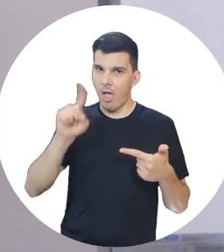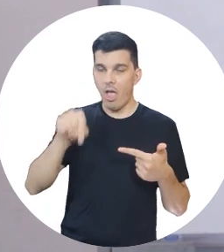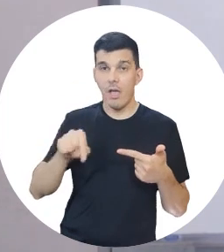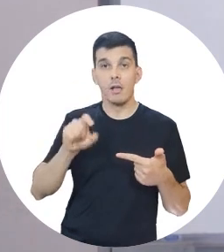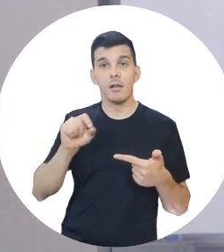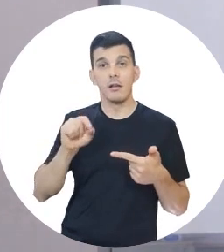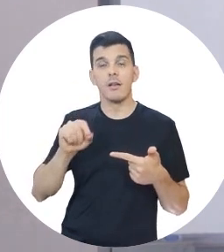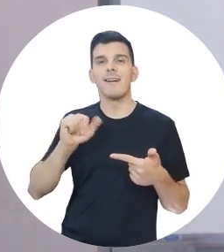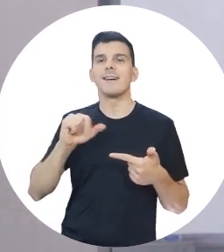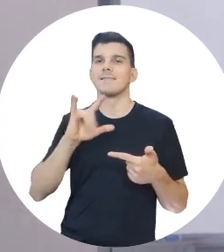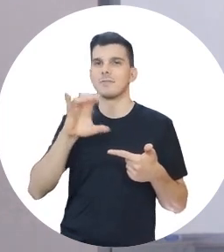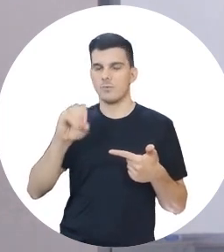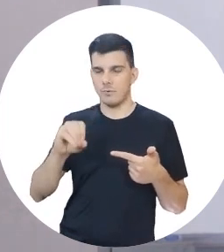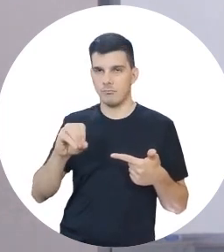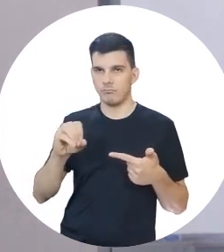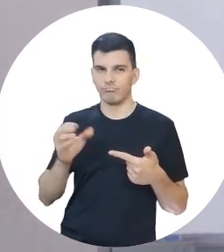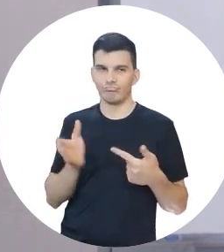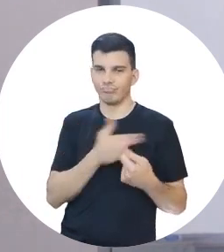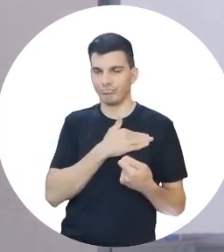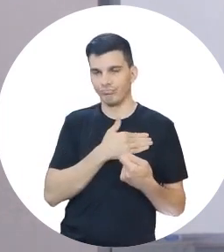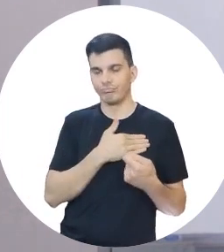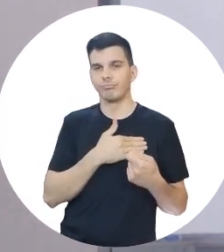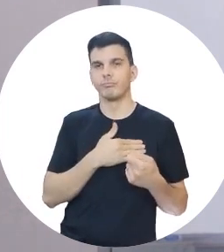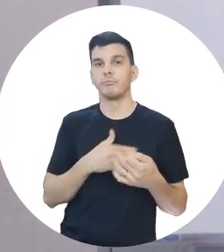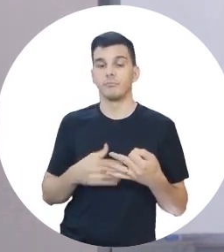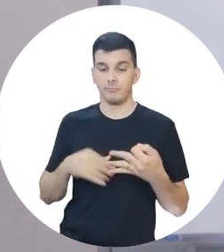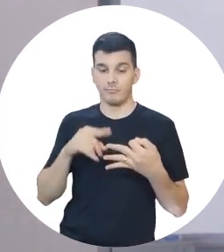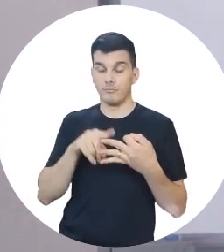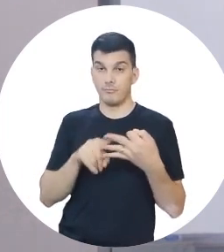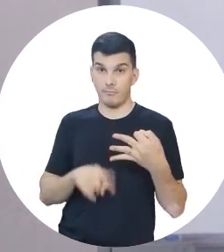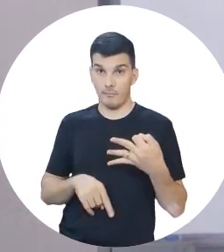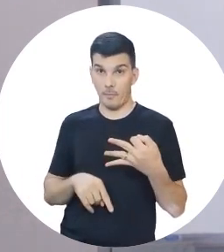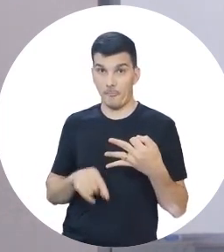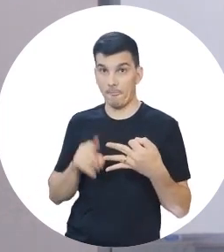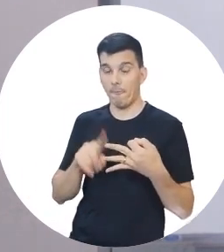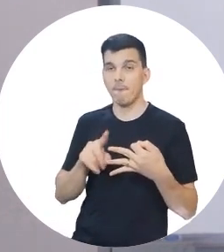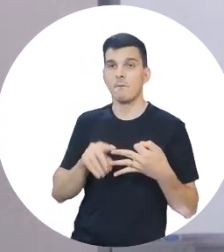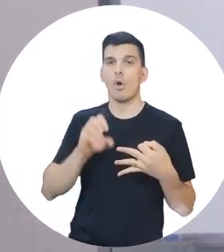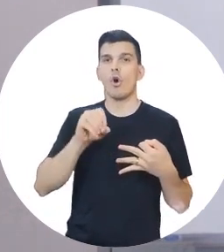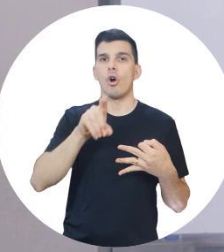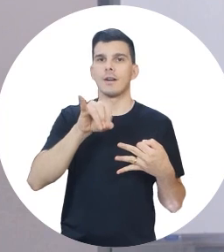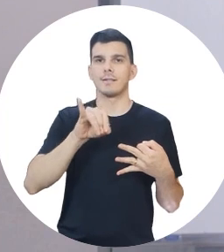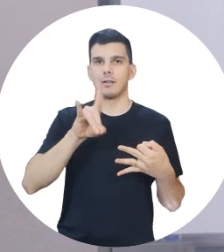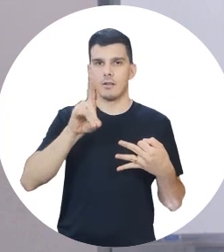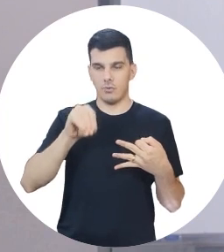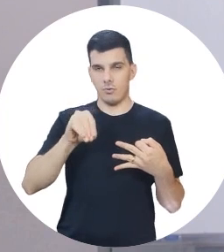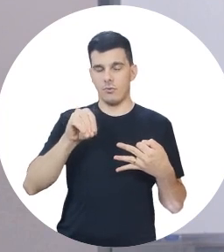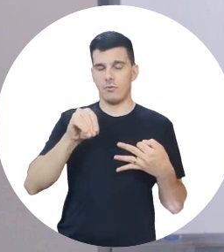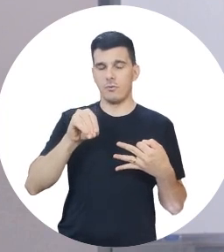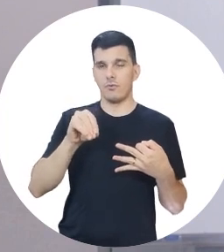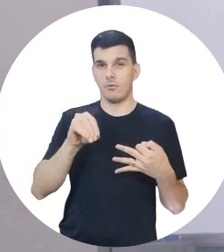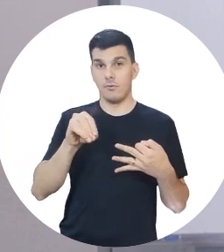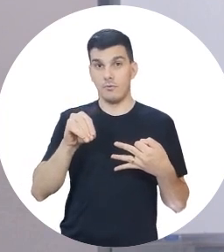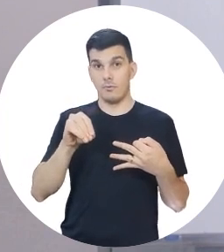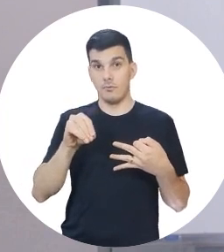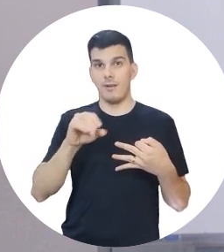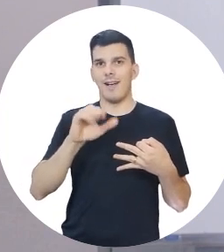sal formado vai ser ácido. Não me serve. Isso aqui é um óxido